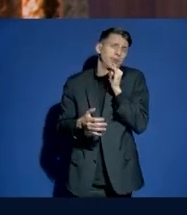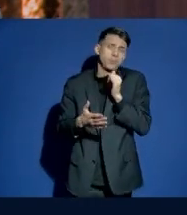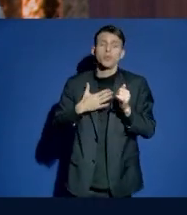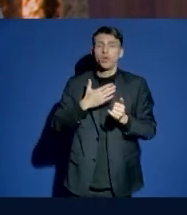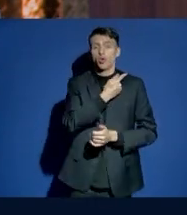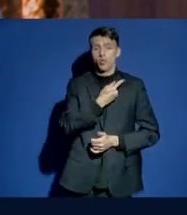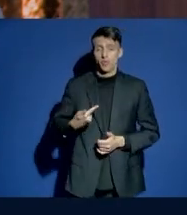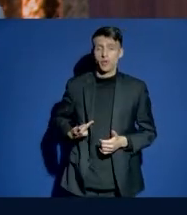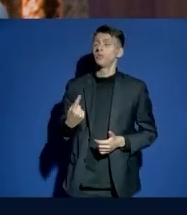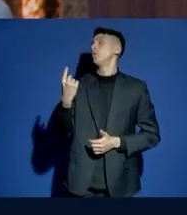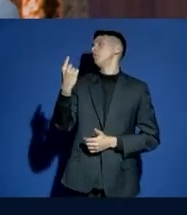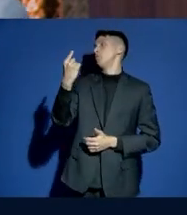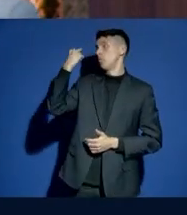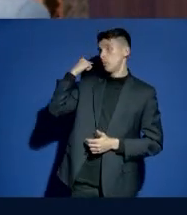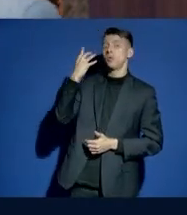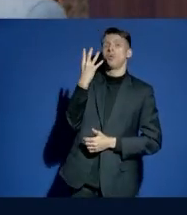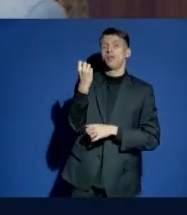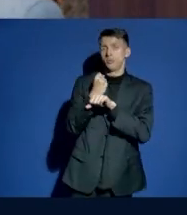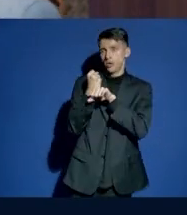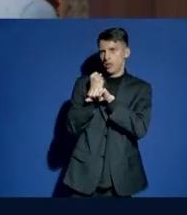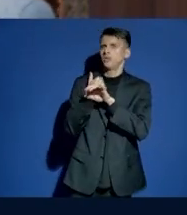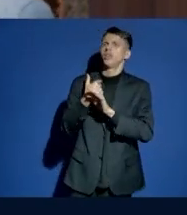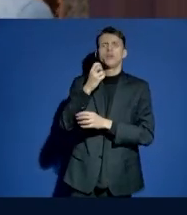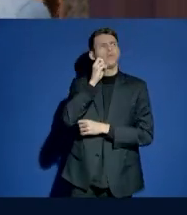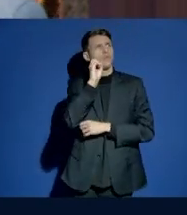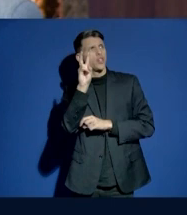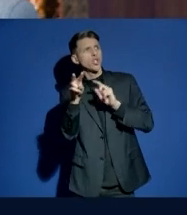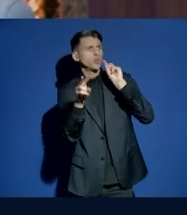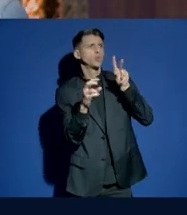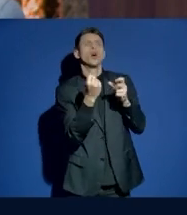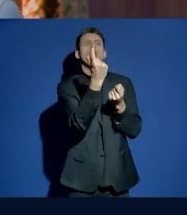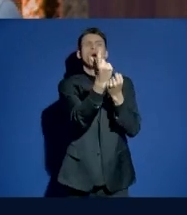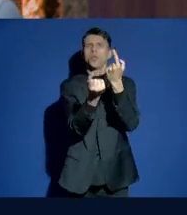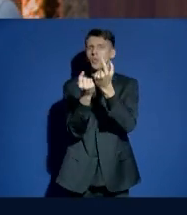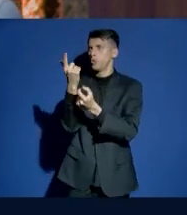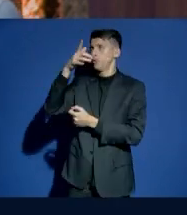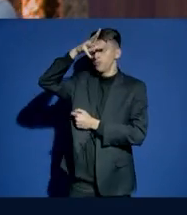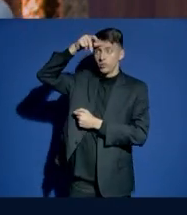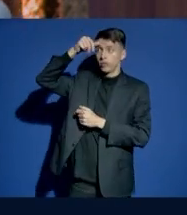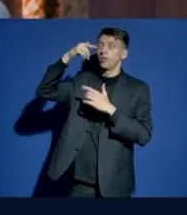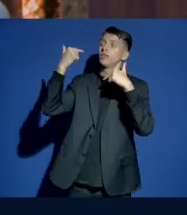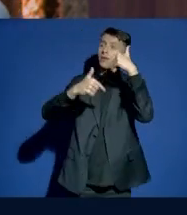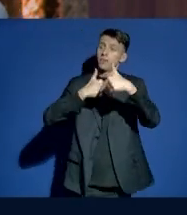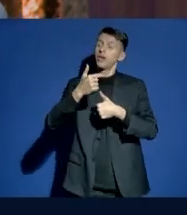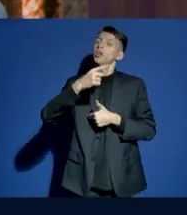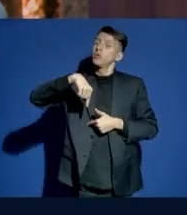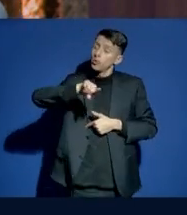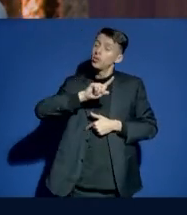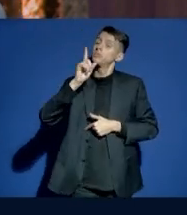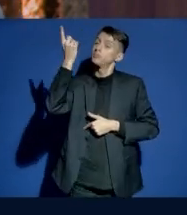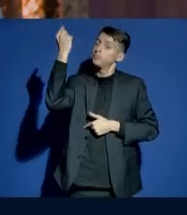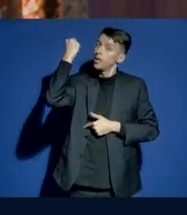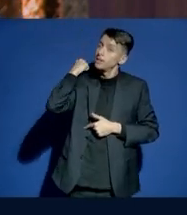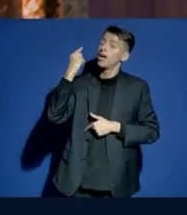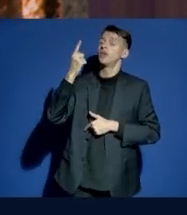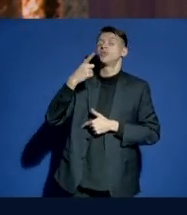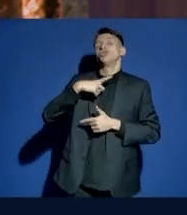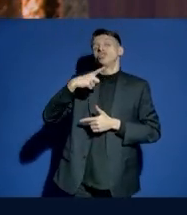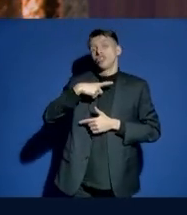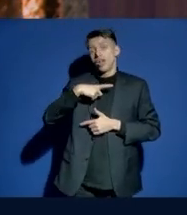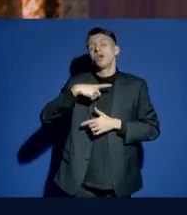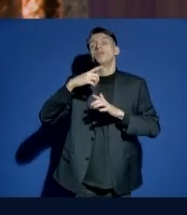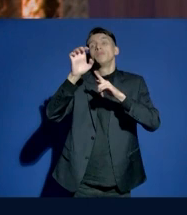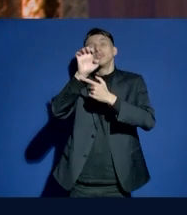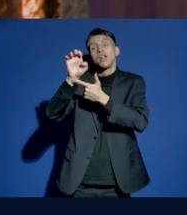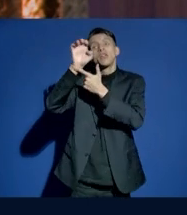do meu estado há quatro anos atrás é que eu vejo alguns matogrossenses devem saber disso nós temos um estado que era o maior produtor do Agro